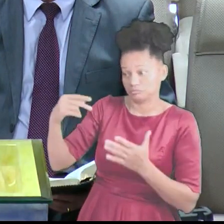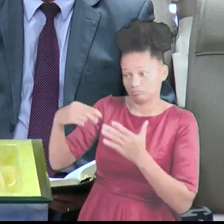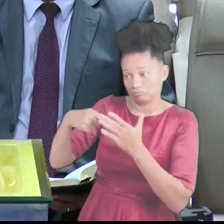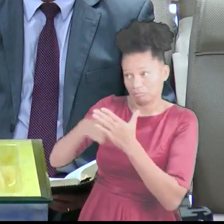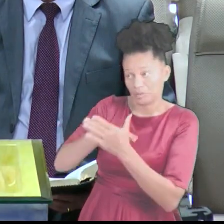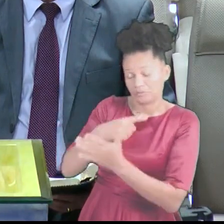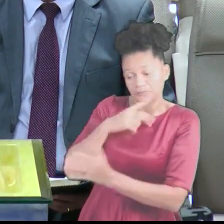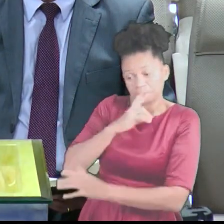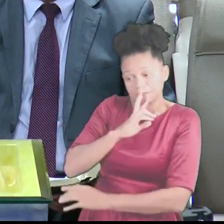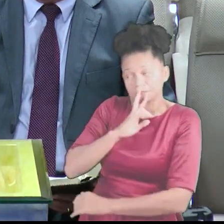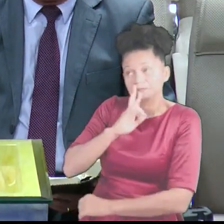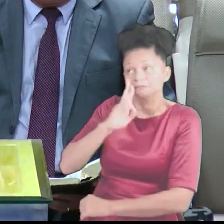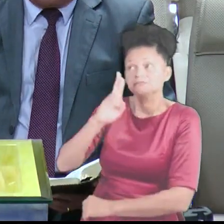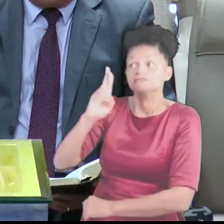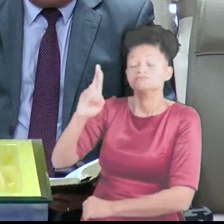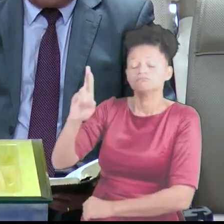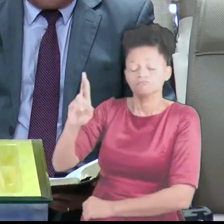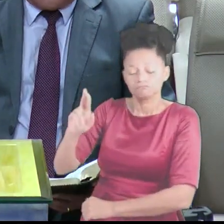tem a resposta.